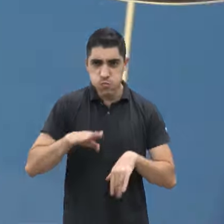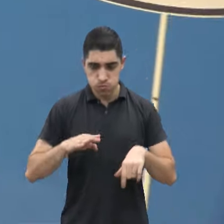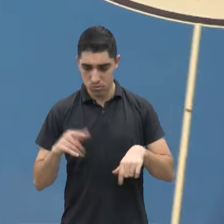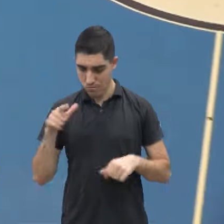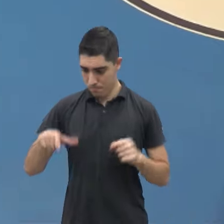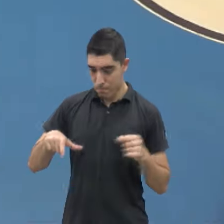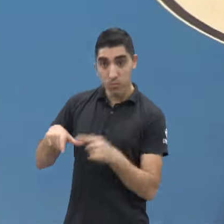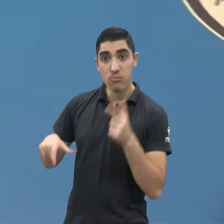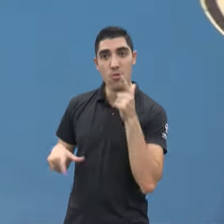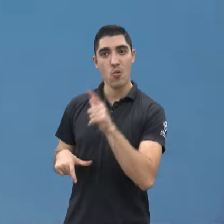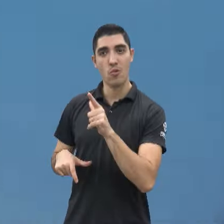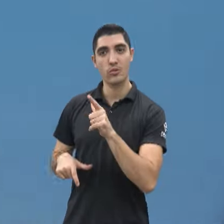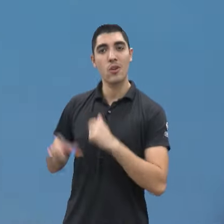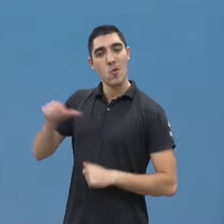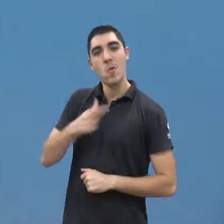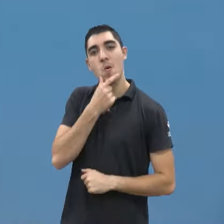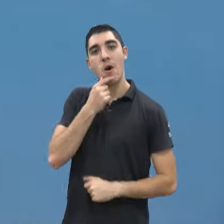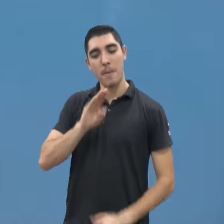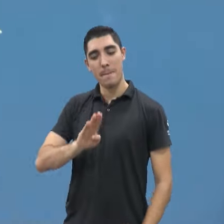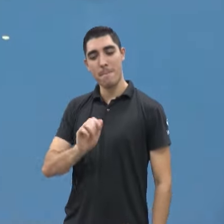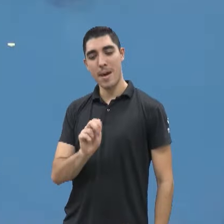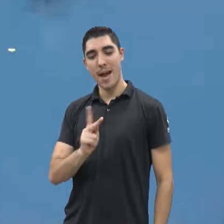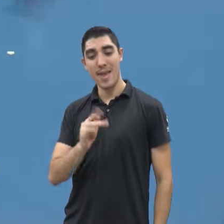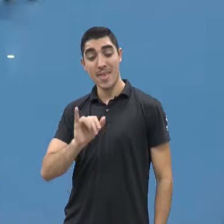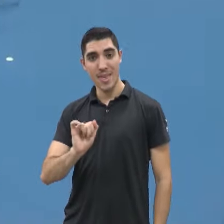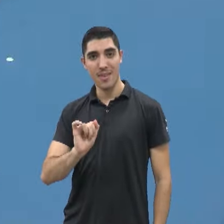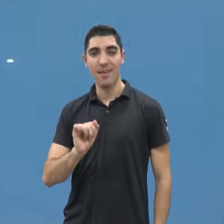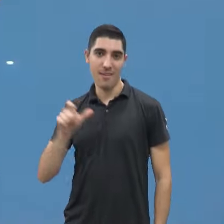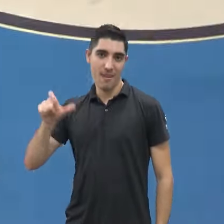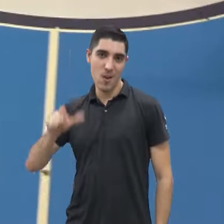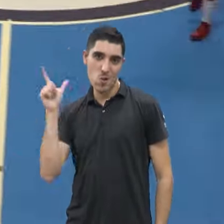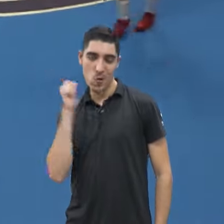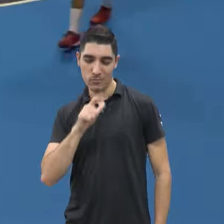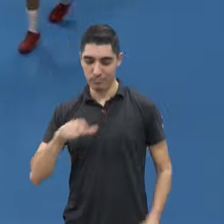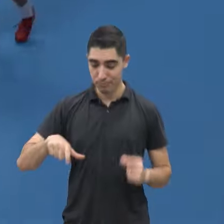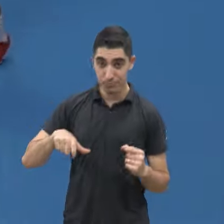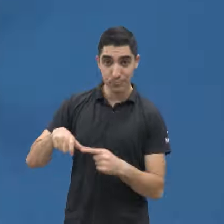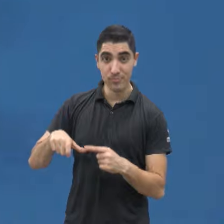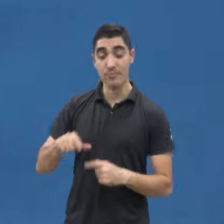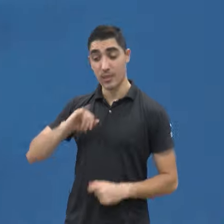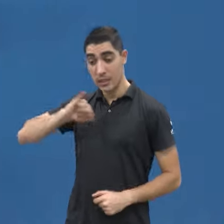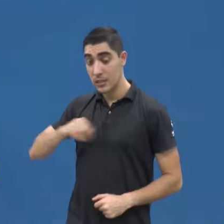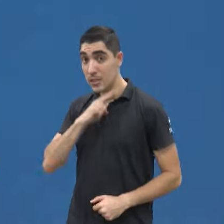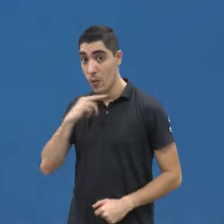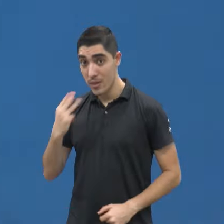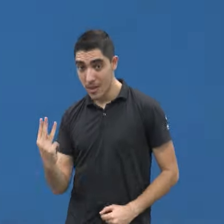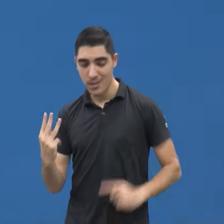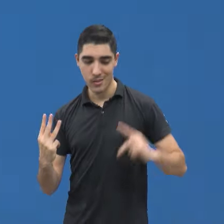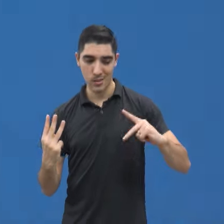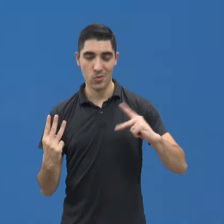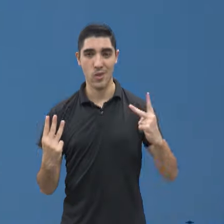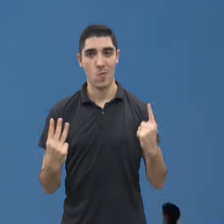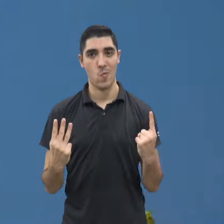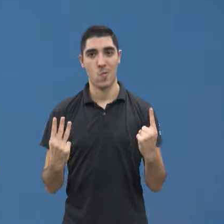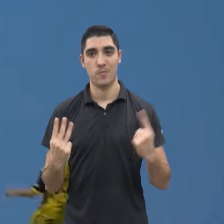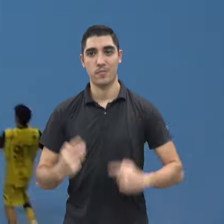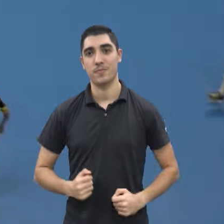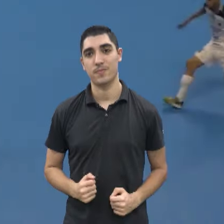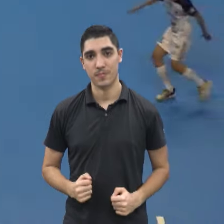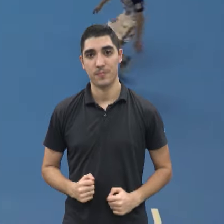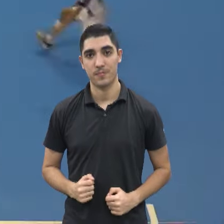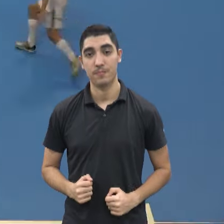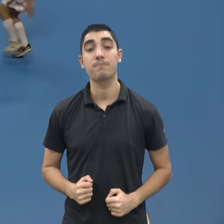Valenga. Bahia foi para a rede, desconta o São José na Arena Jaraguá. Jaraguá 3, São José 1.